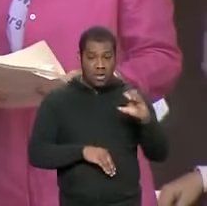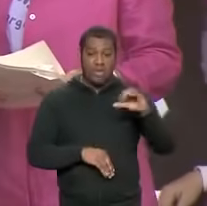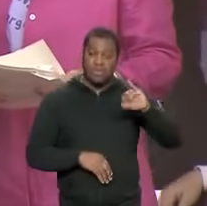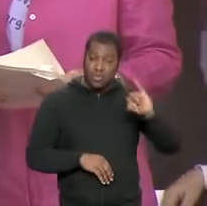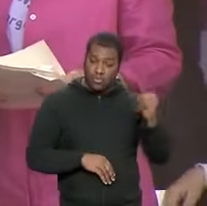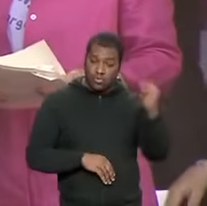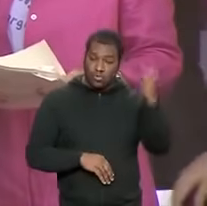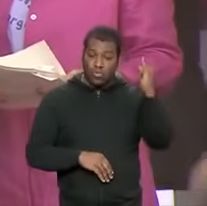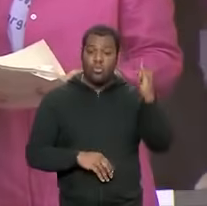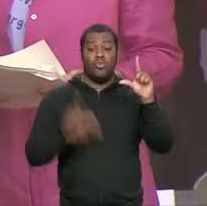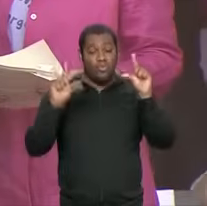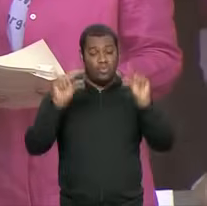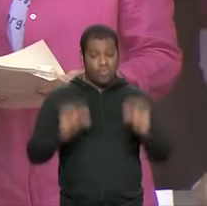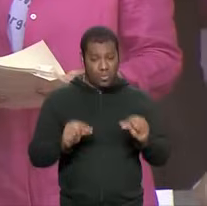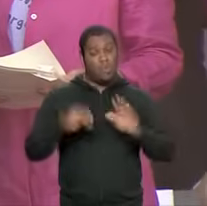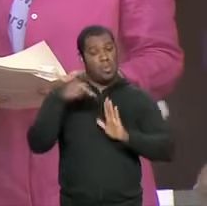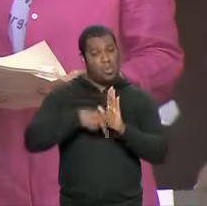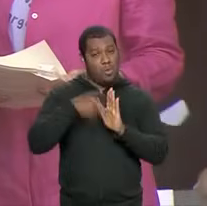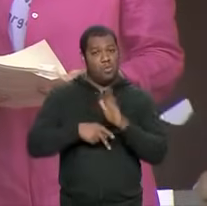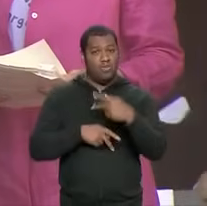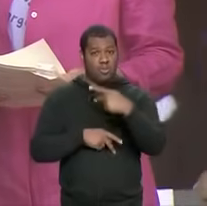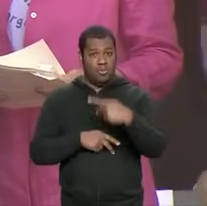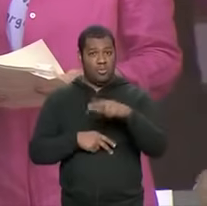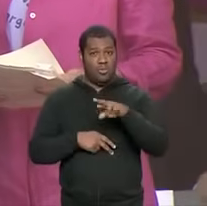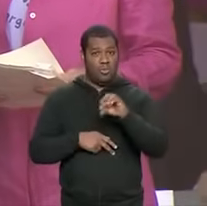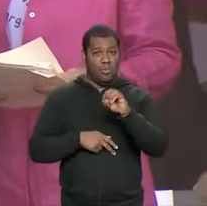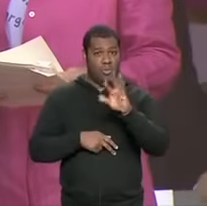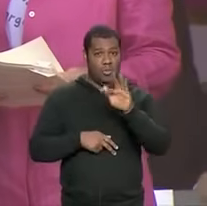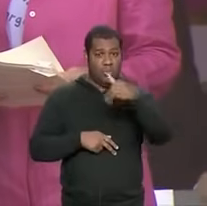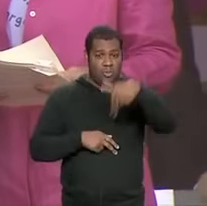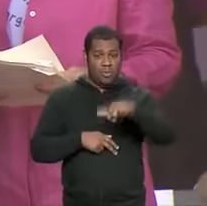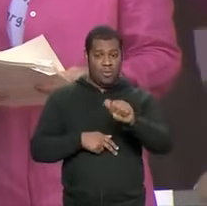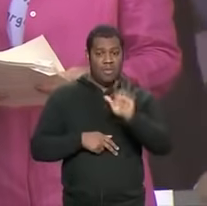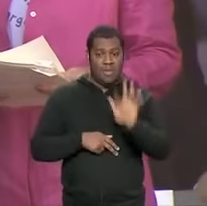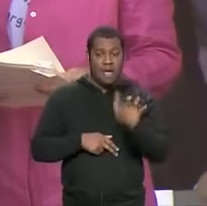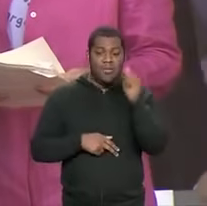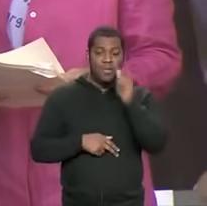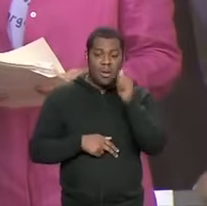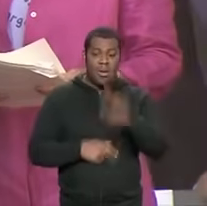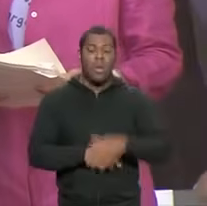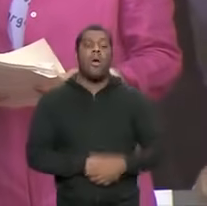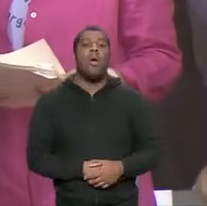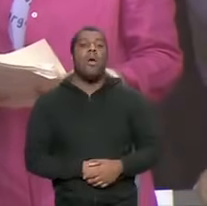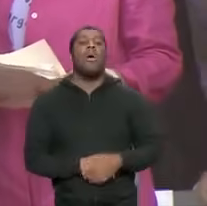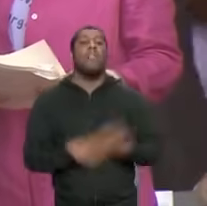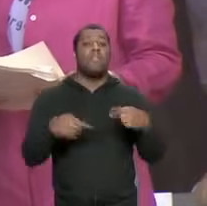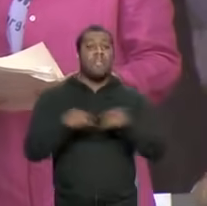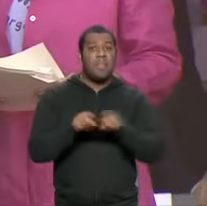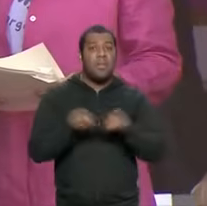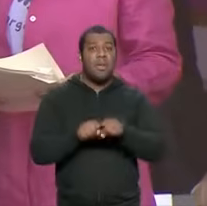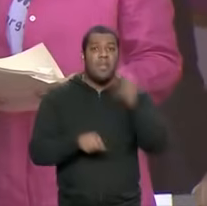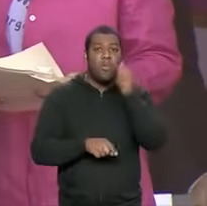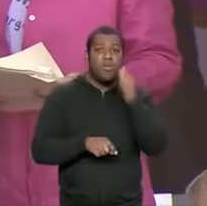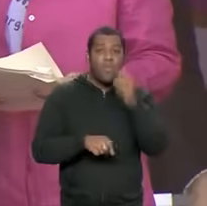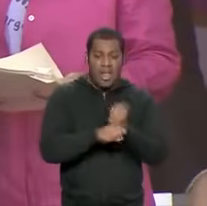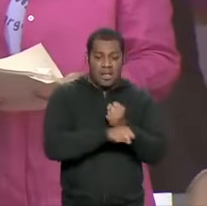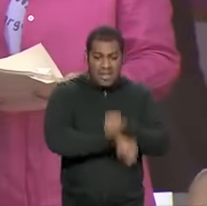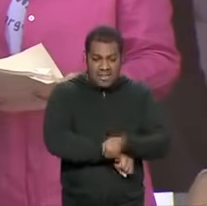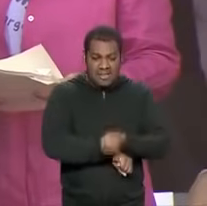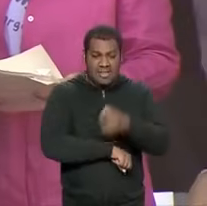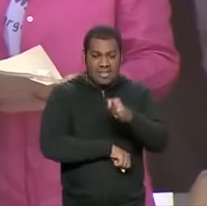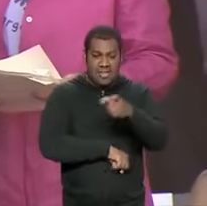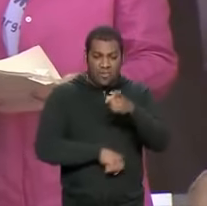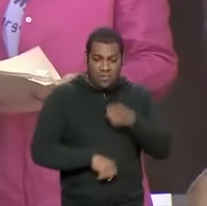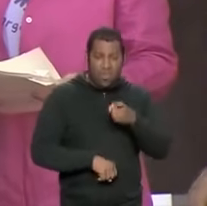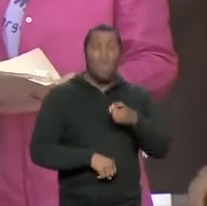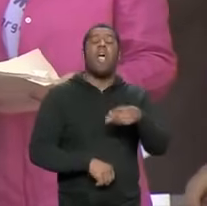melhores no Pronaf mulher mulheres quilombolas e assentadas da reforma agrária terão condições